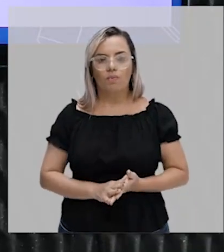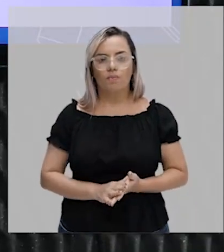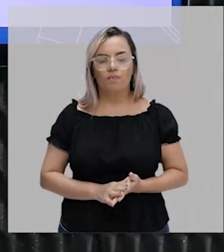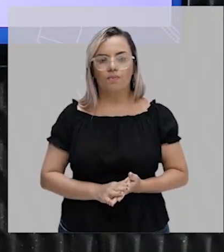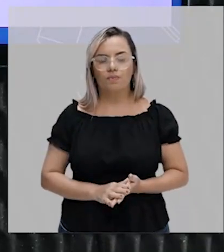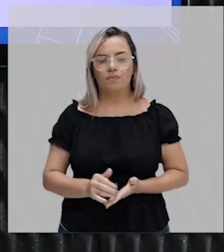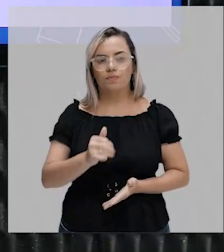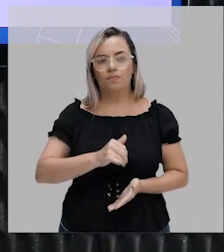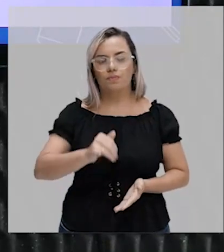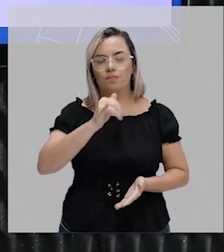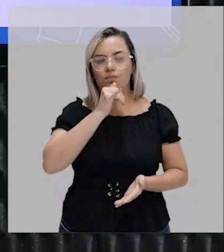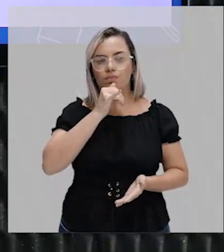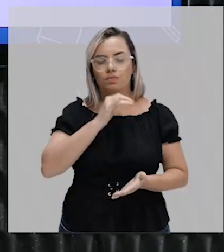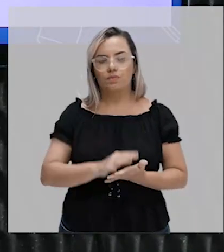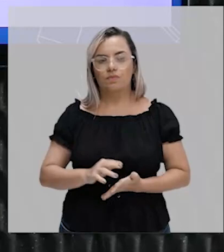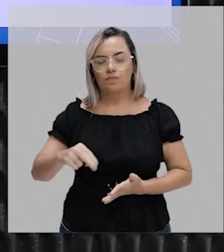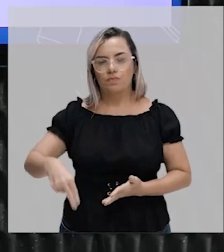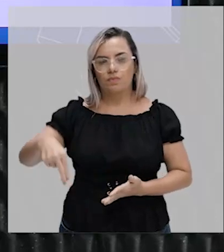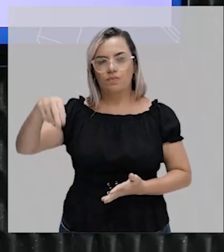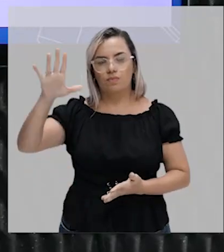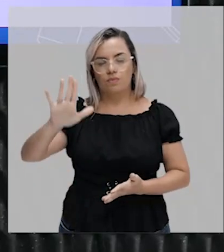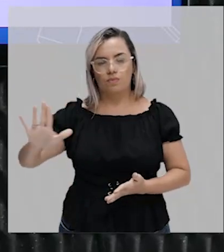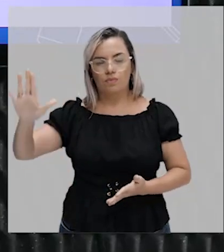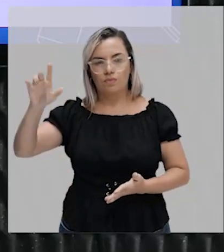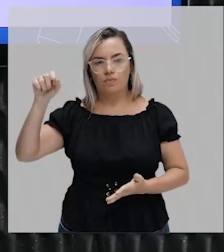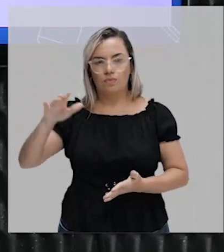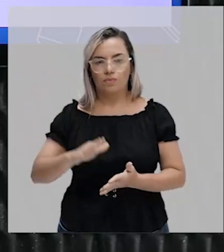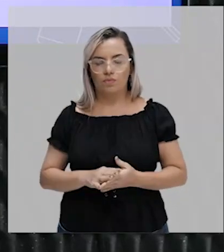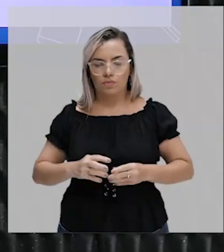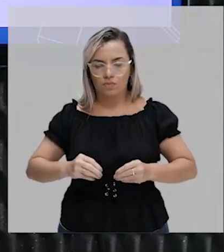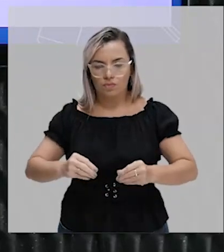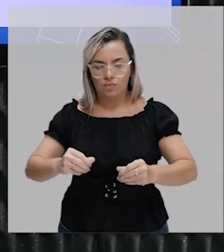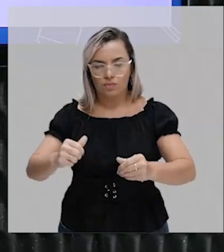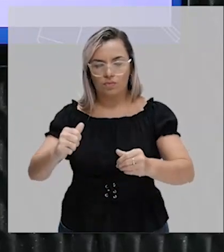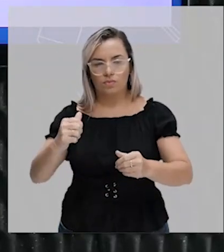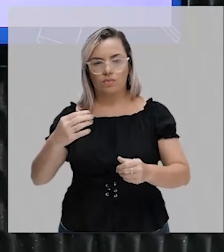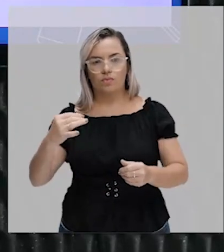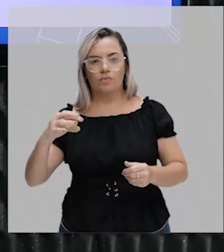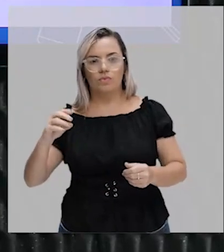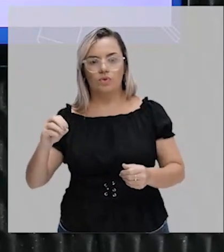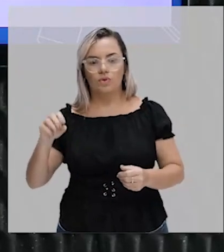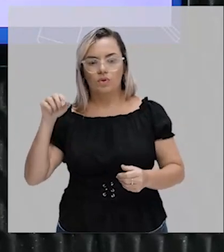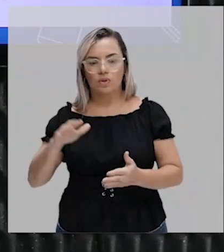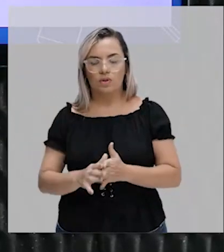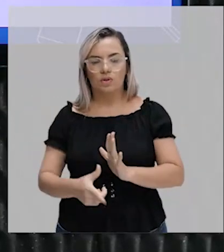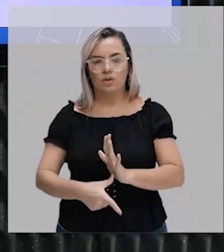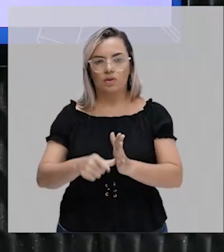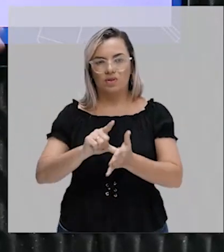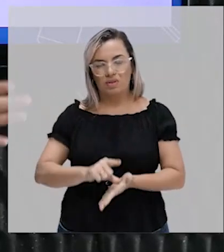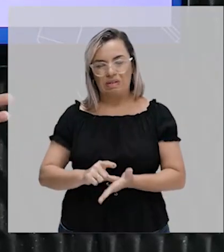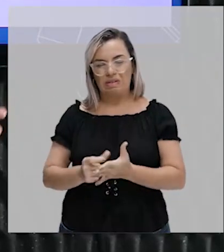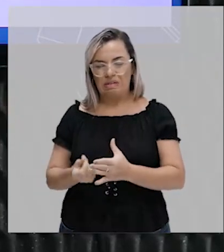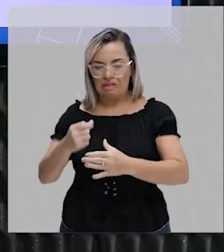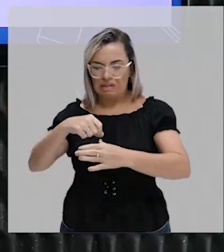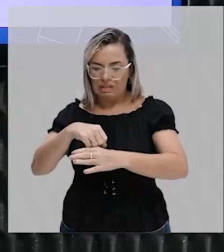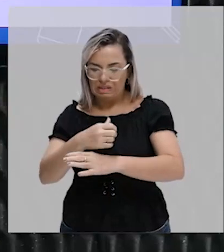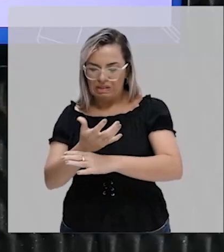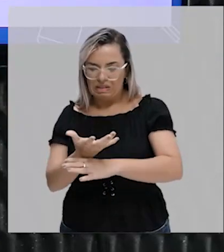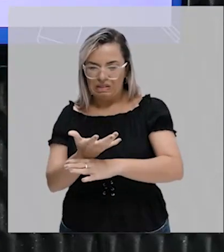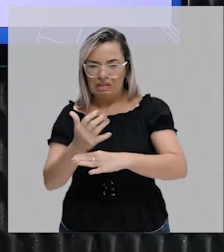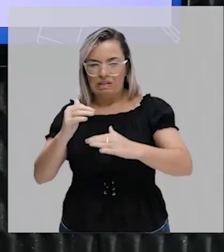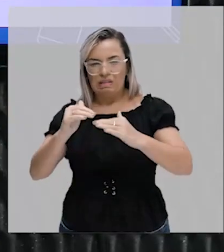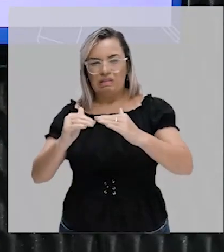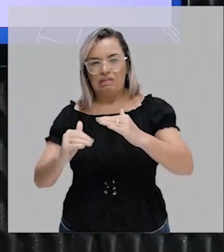Nós temos, por exemplo, aqui no Nordeste, alguns solos que são solos mais ácidos, tá certo? E antes a produtividade, consequentemente, caía.